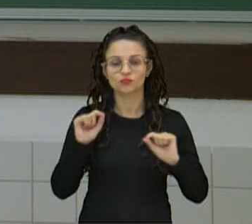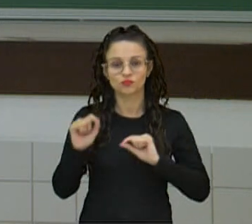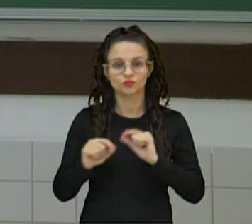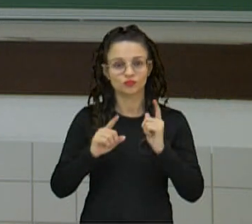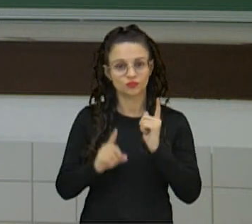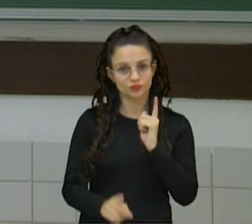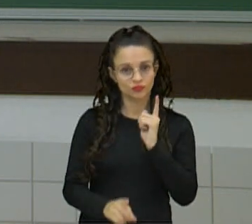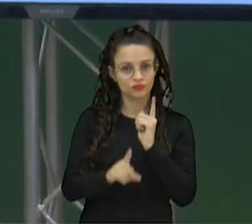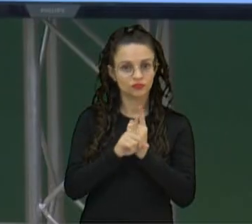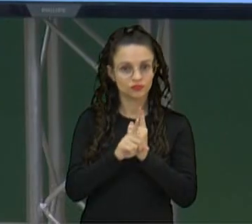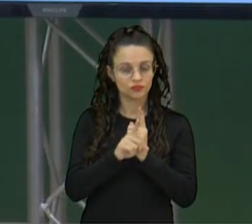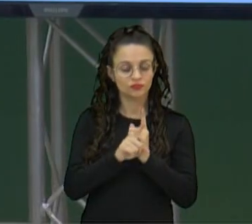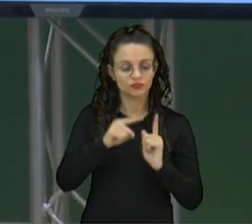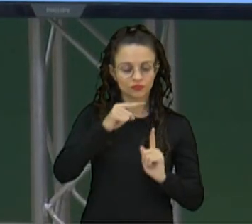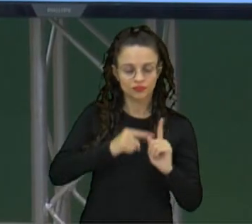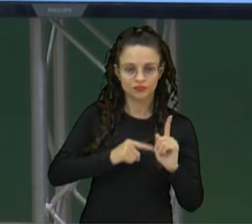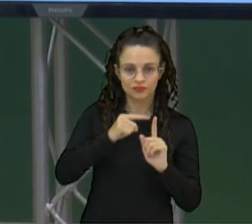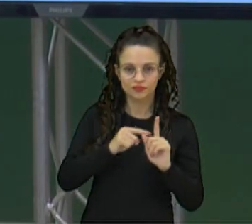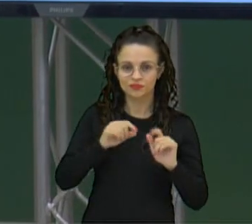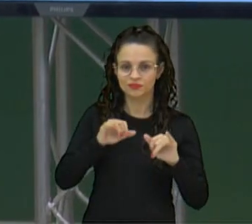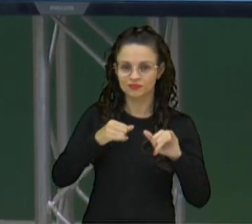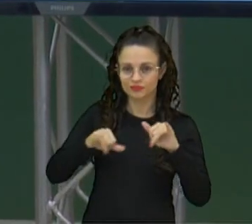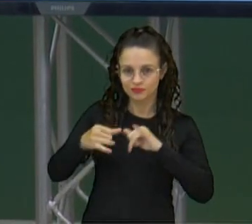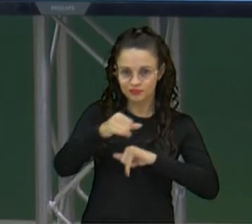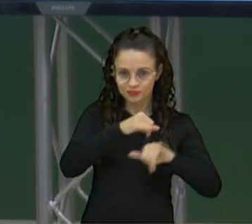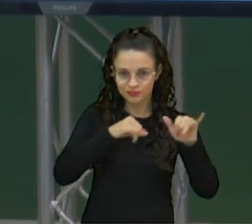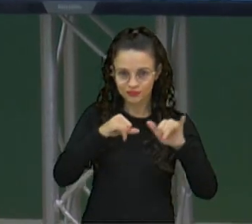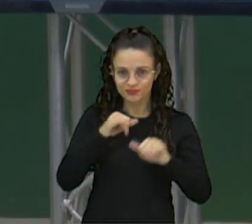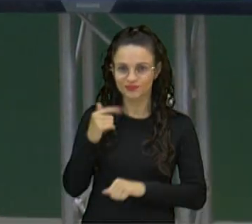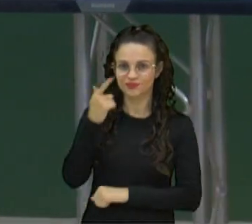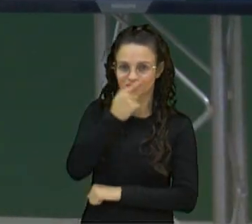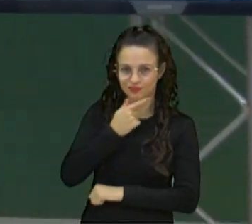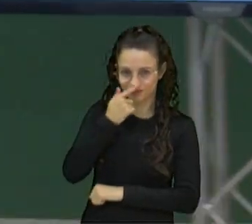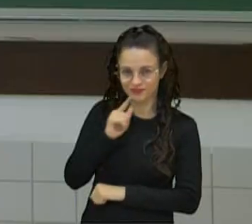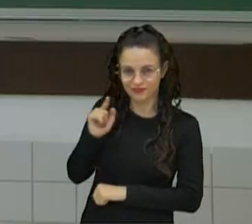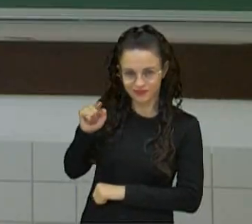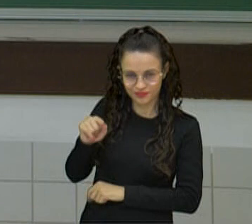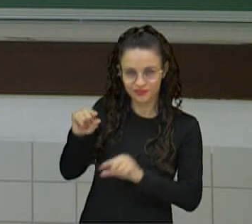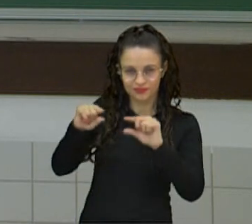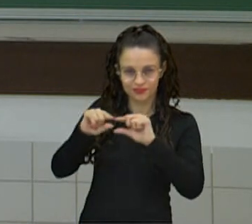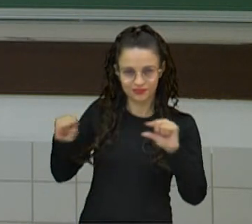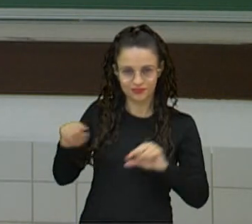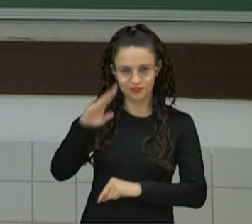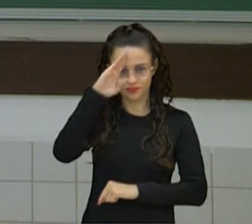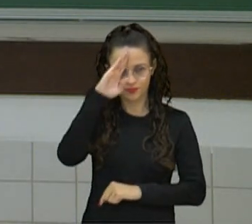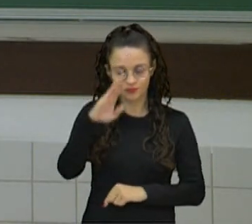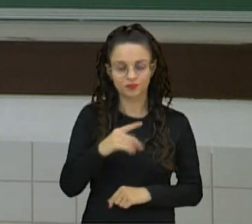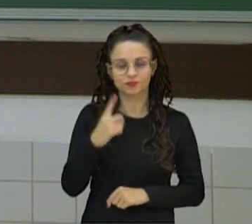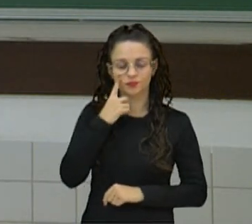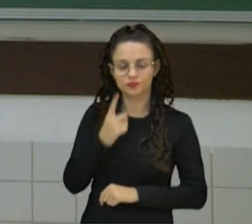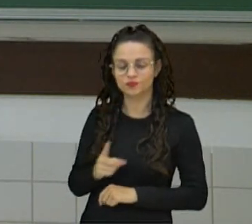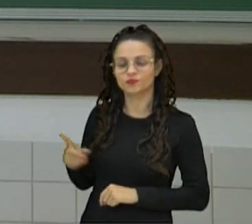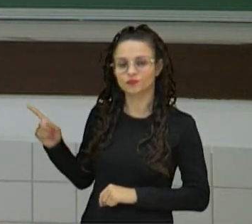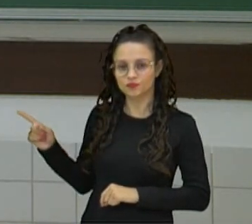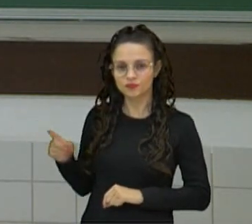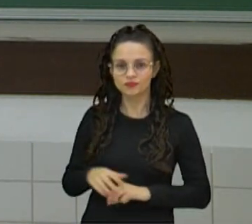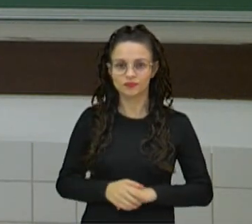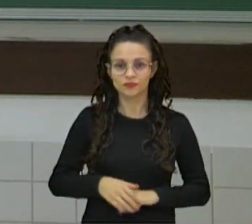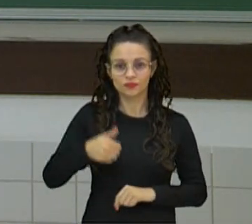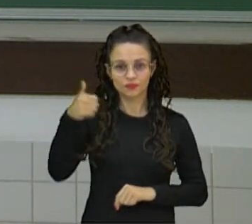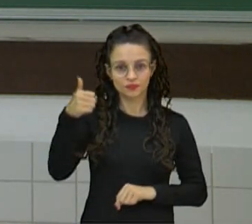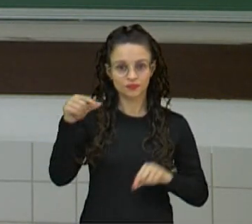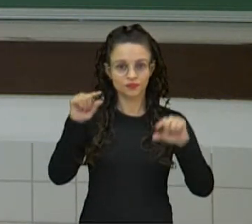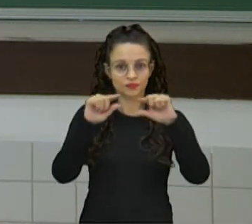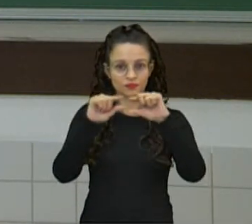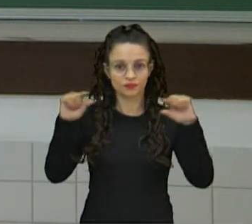da formação da glicose, que é a nossa equação de interesse. Vamos lá no quadro fazer. Então, a primeira equação nós